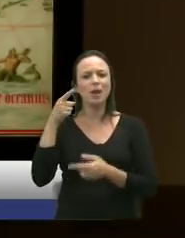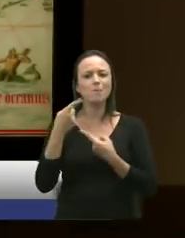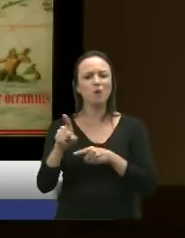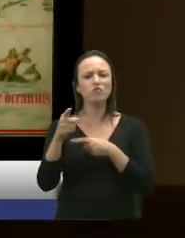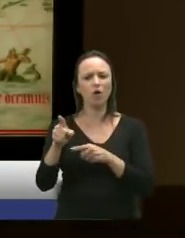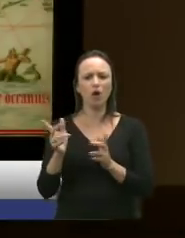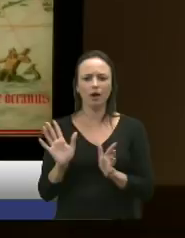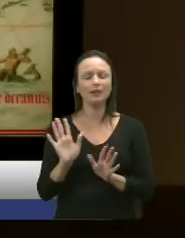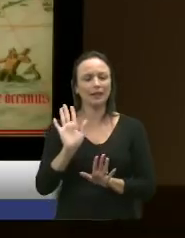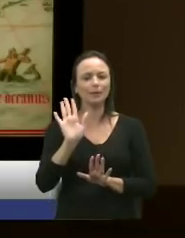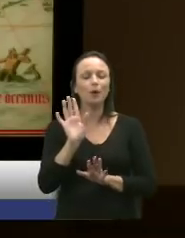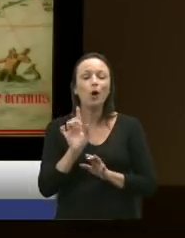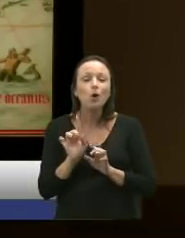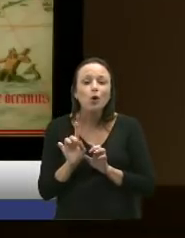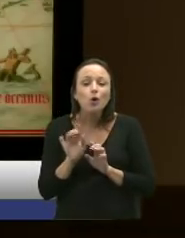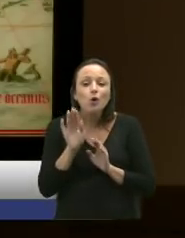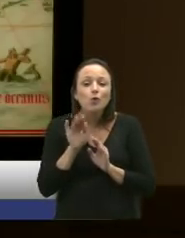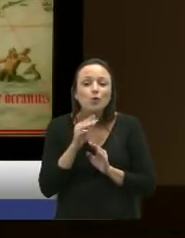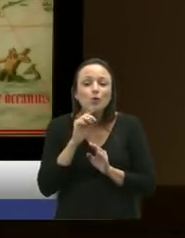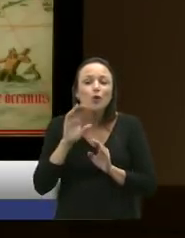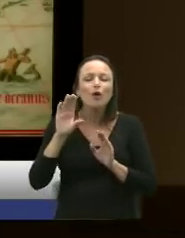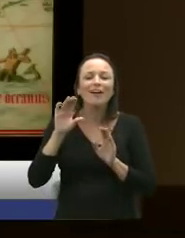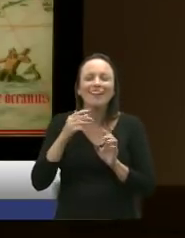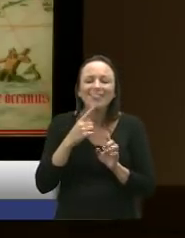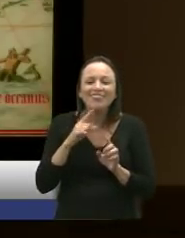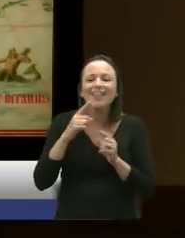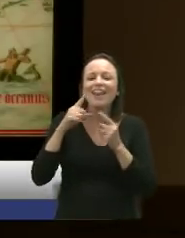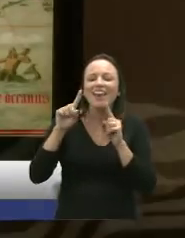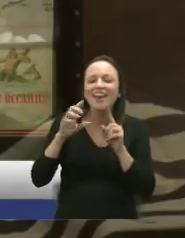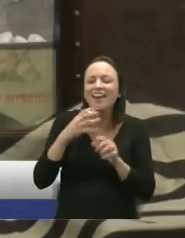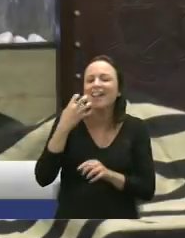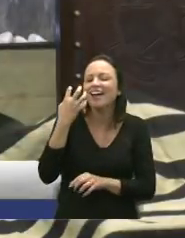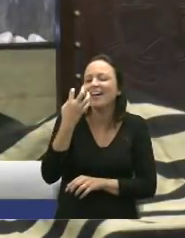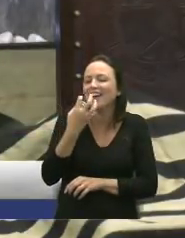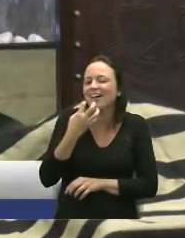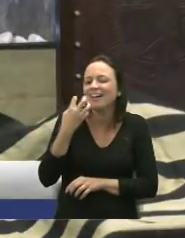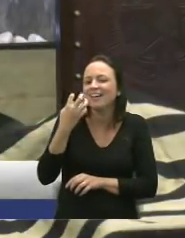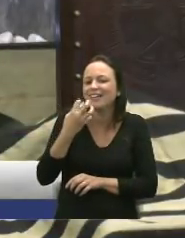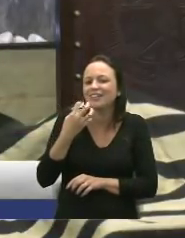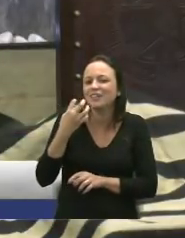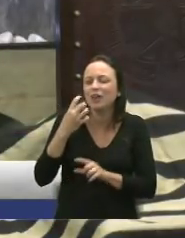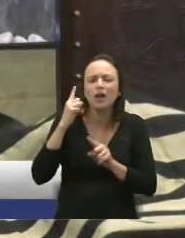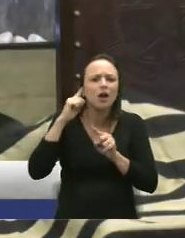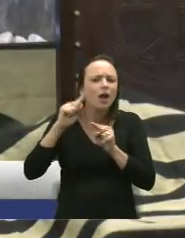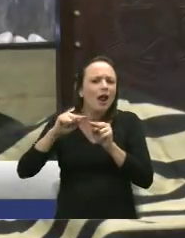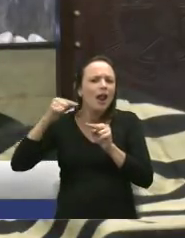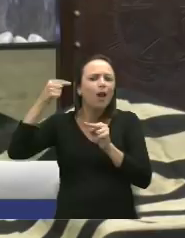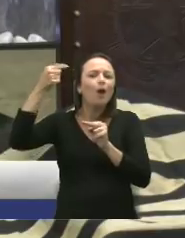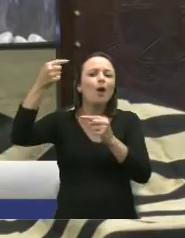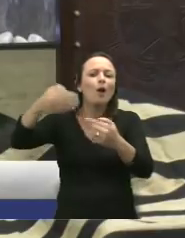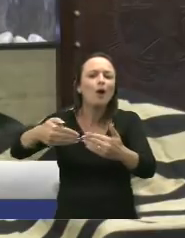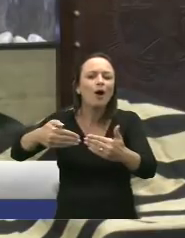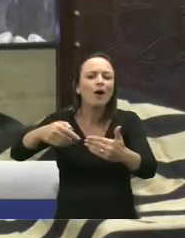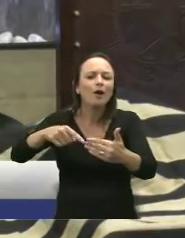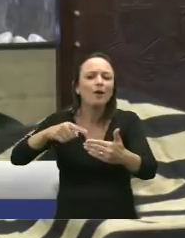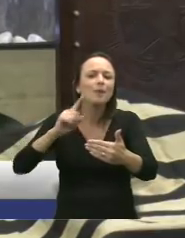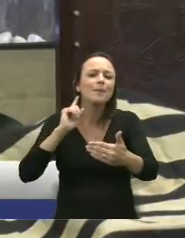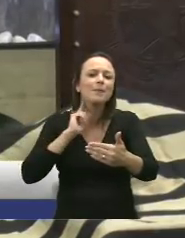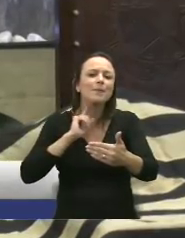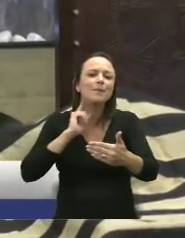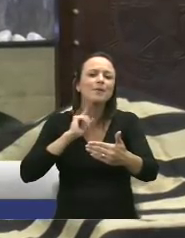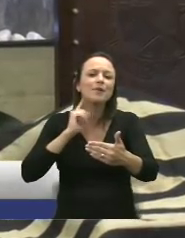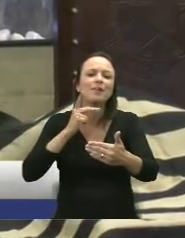canta mais baixo. Ó lua branca de fulgores e de encantos, se é... Do outro lado a gente ouvia o grito dos mineiros: